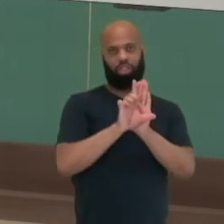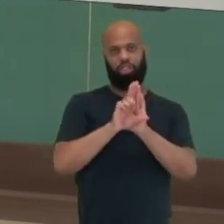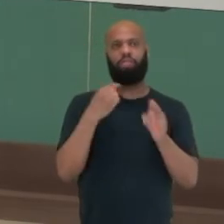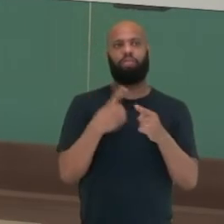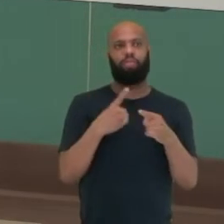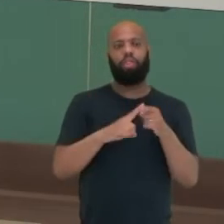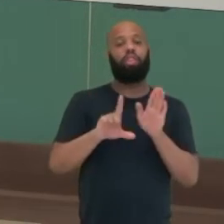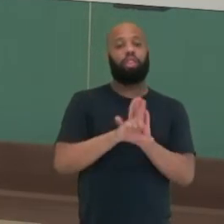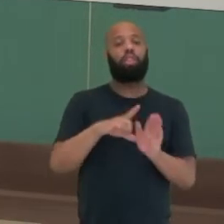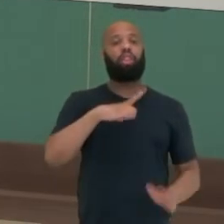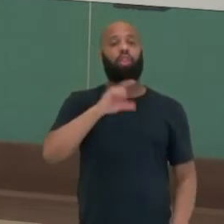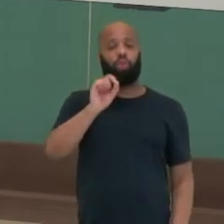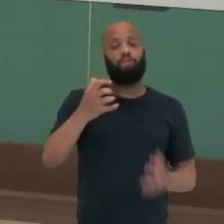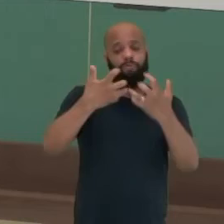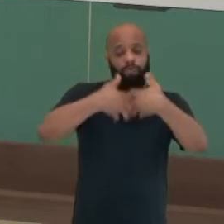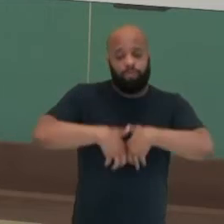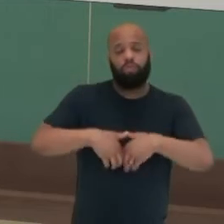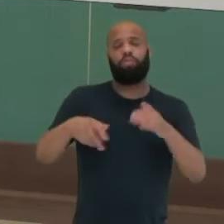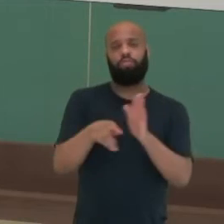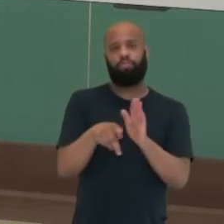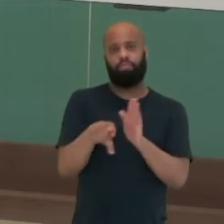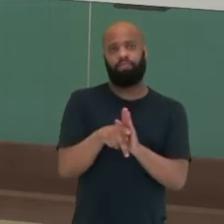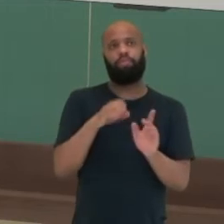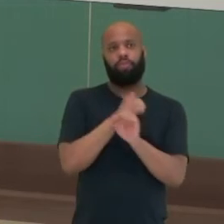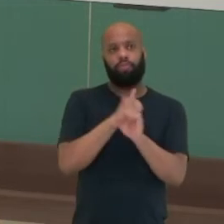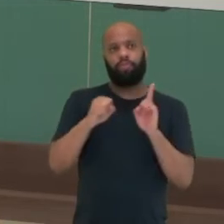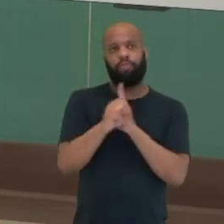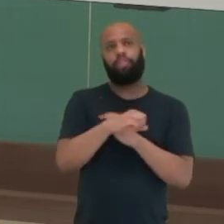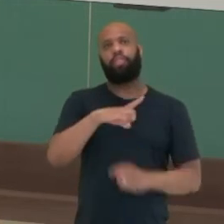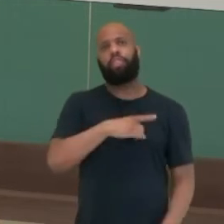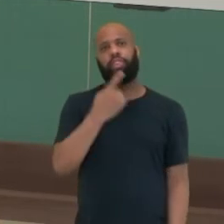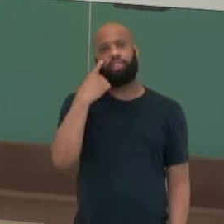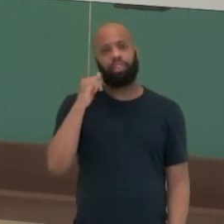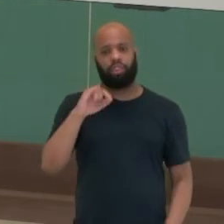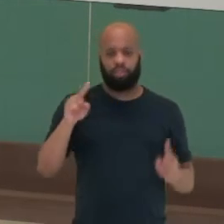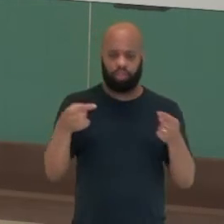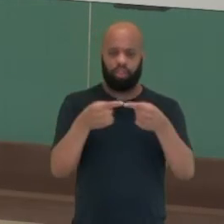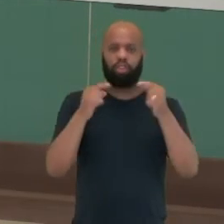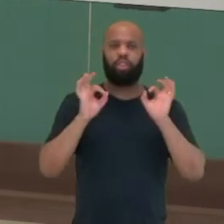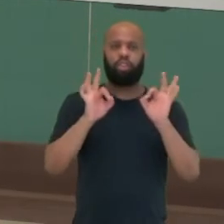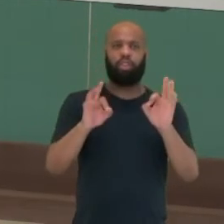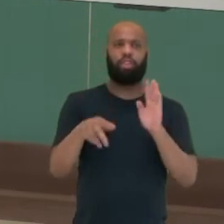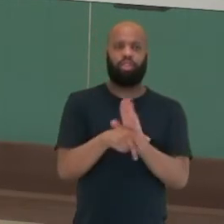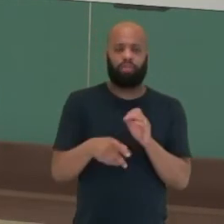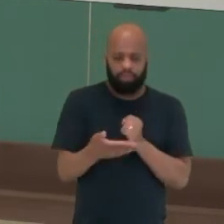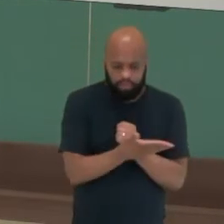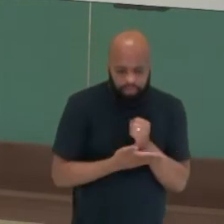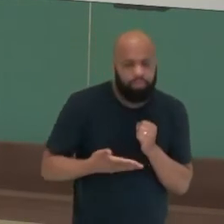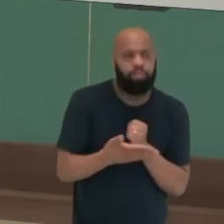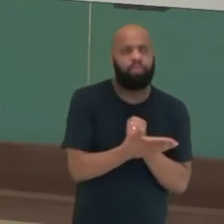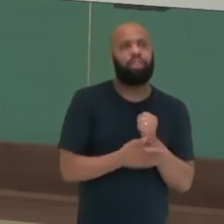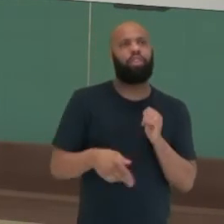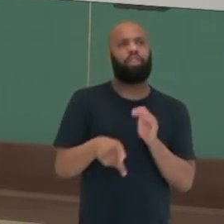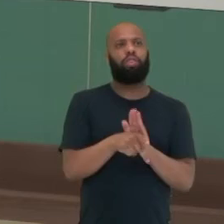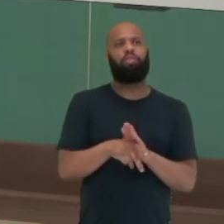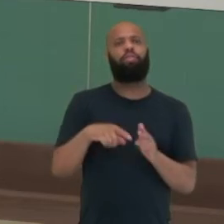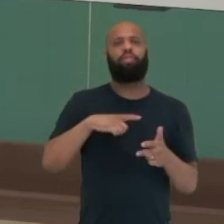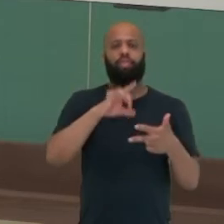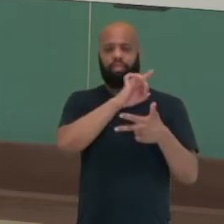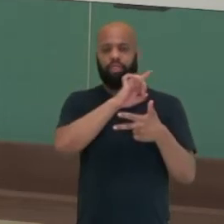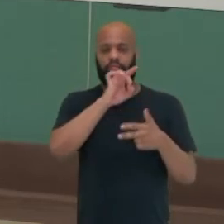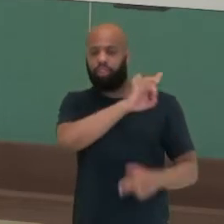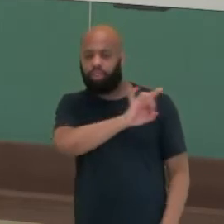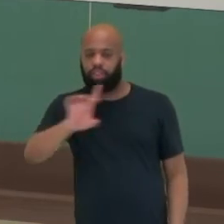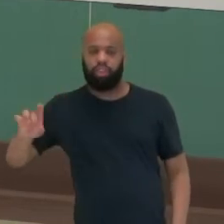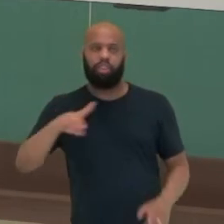sua aplicação, né? Elas precisam ser averiguadas se estão de acordo com os princípios estabelecidos em cada